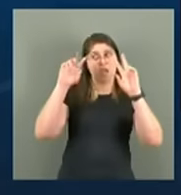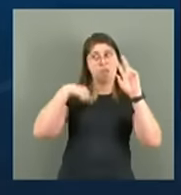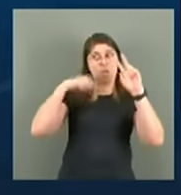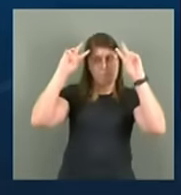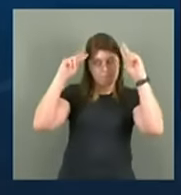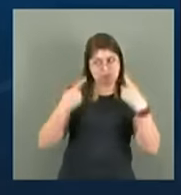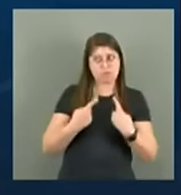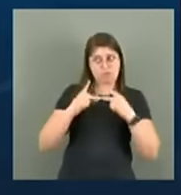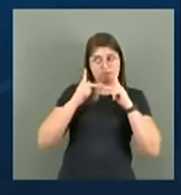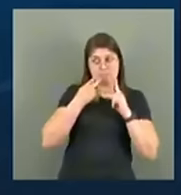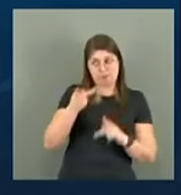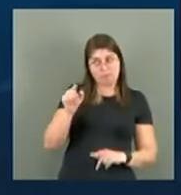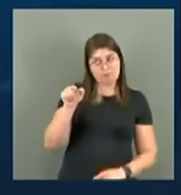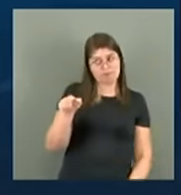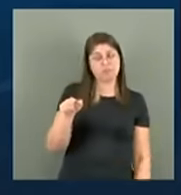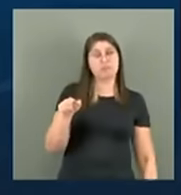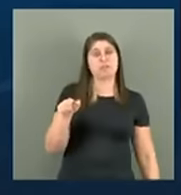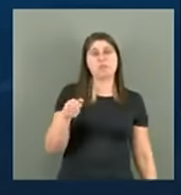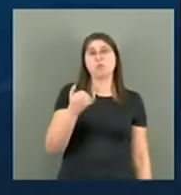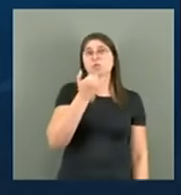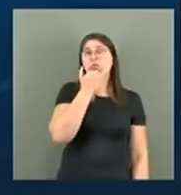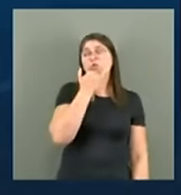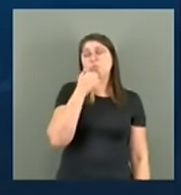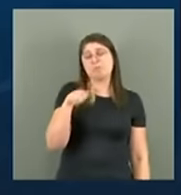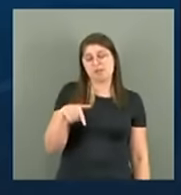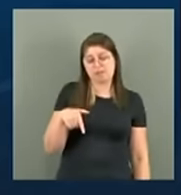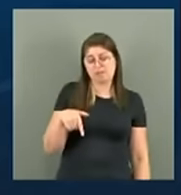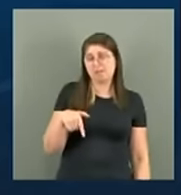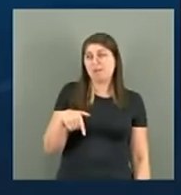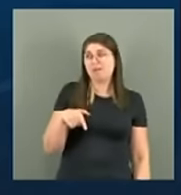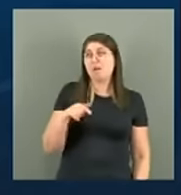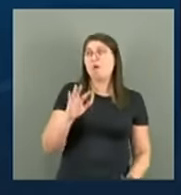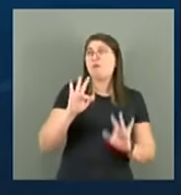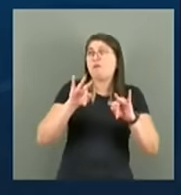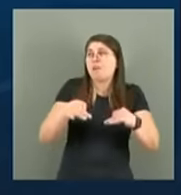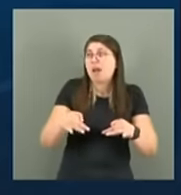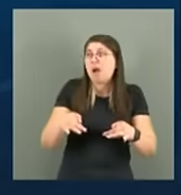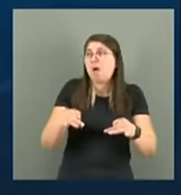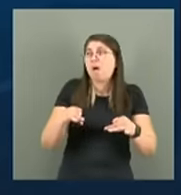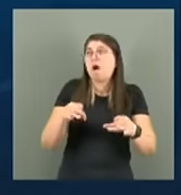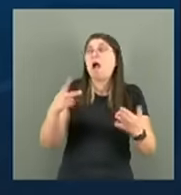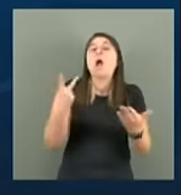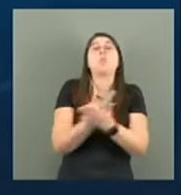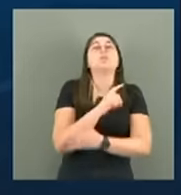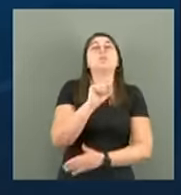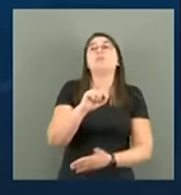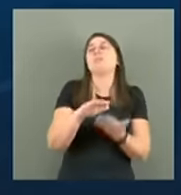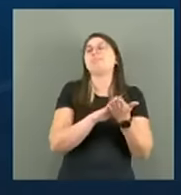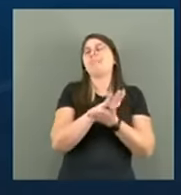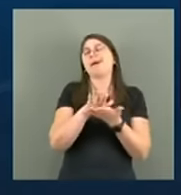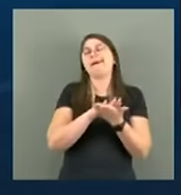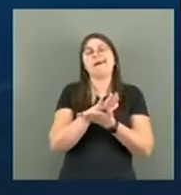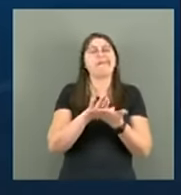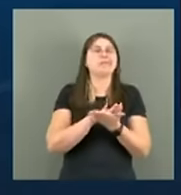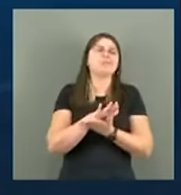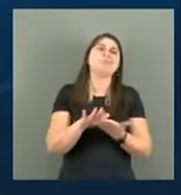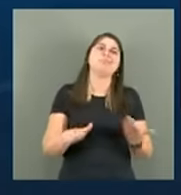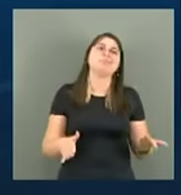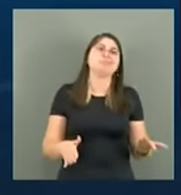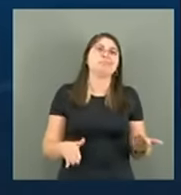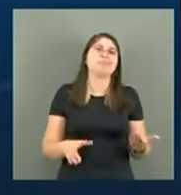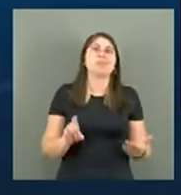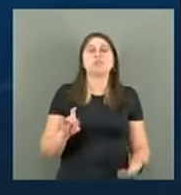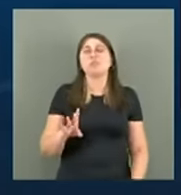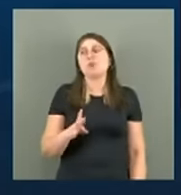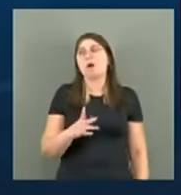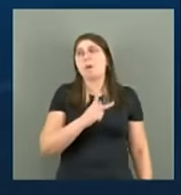que desculpa, não vai dar em nada isso. Não, me perdoa estar falando isso, mas não vai dar em nada. Isso aí vai fazer pessoas, vai fazer